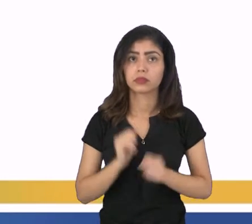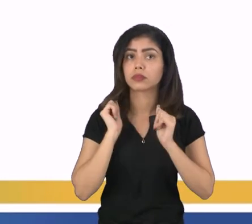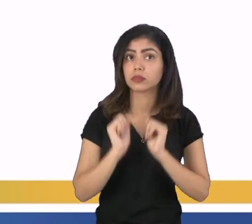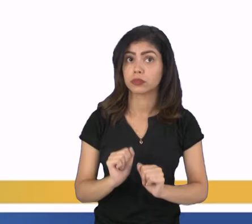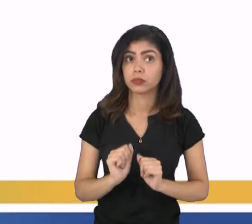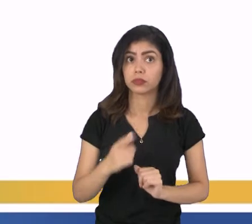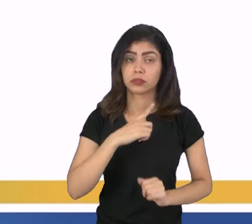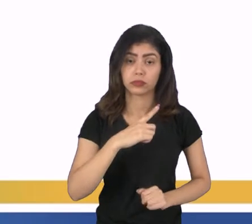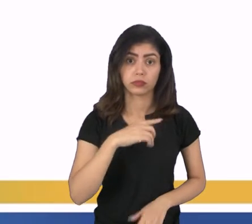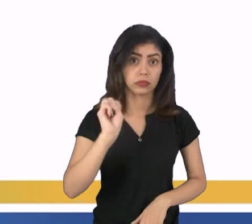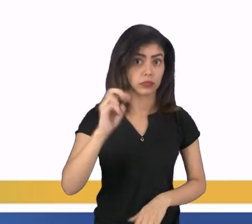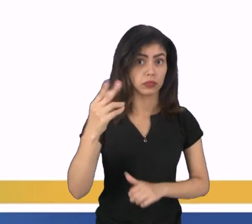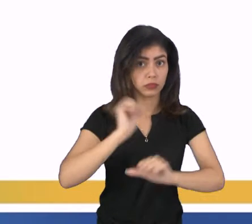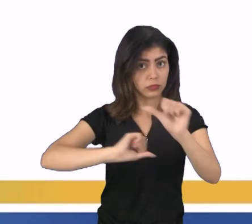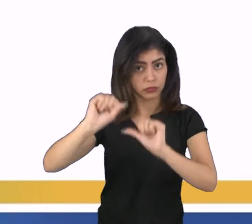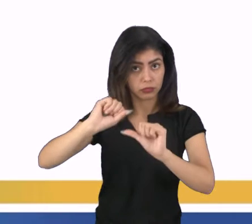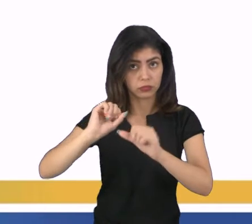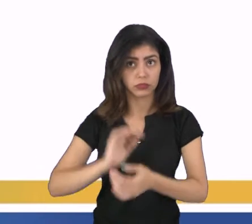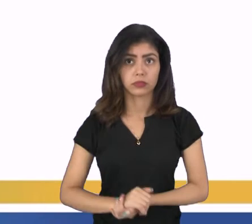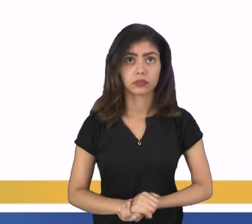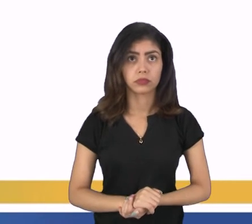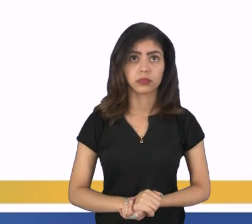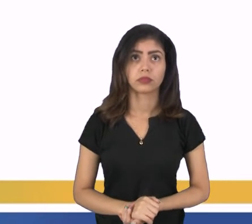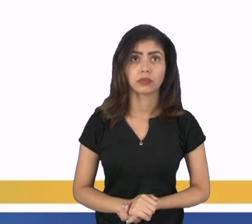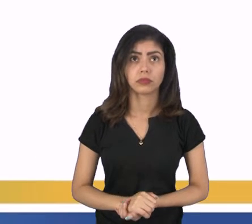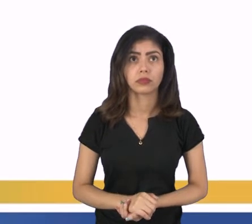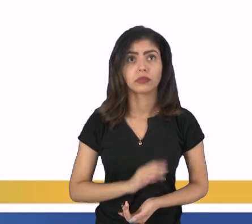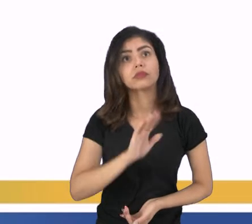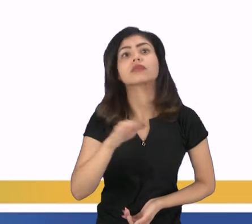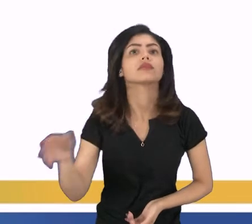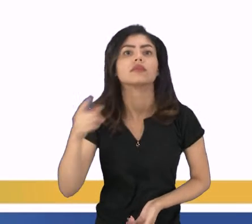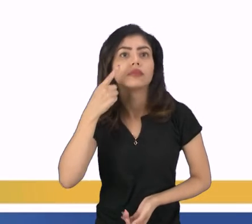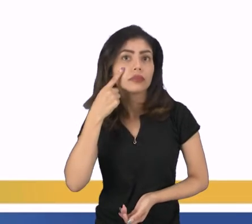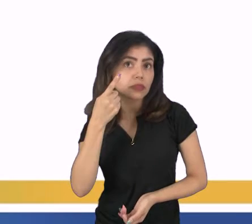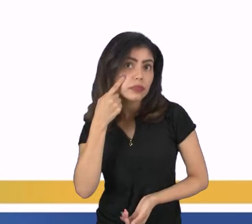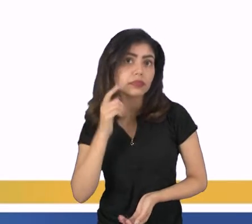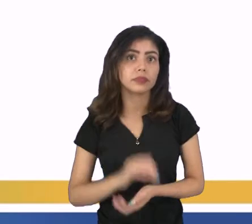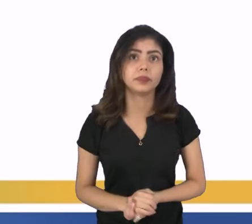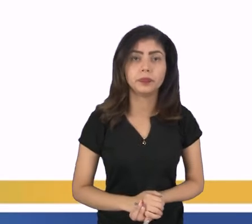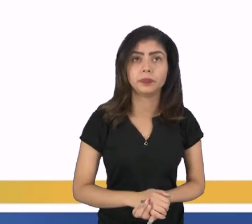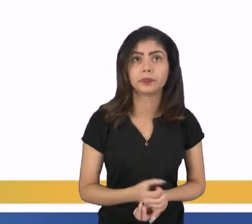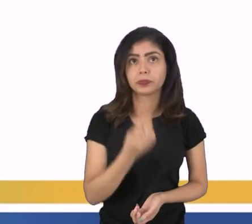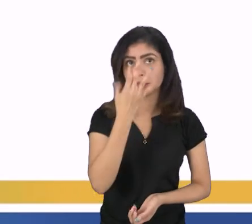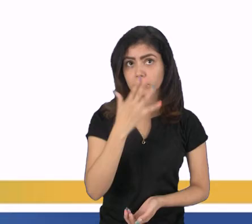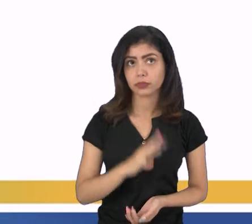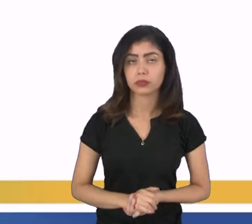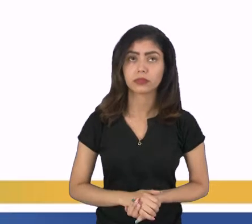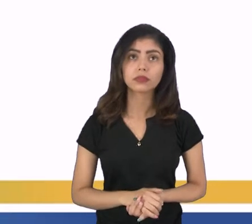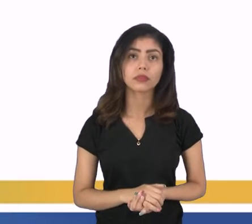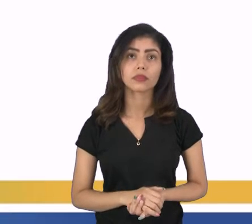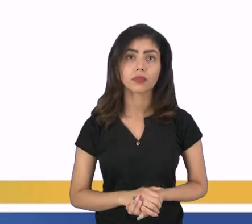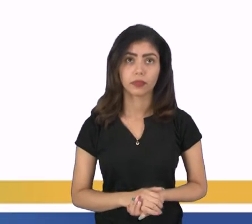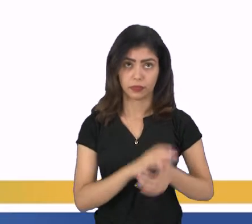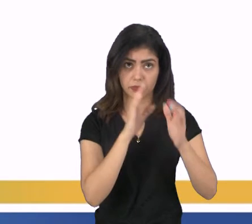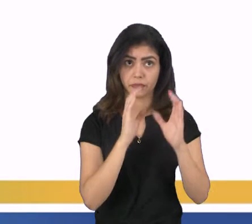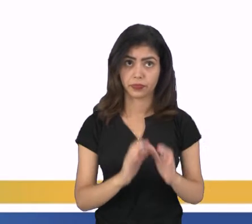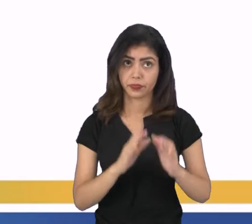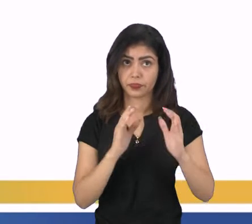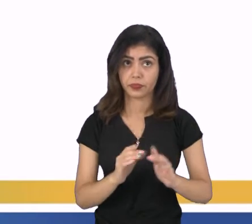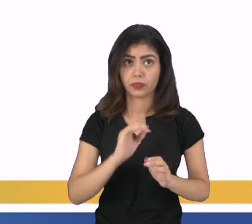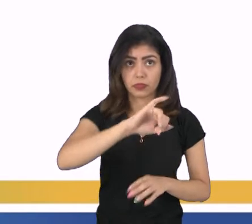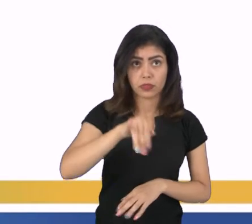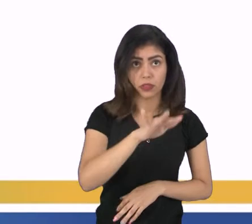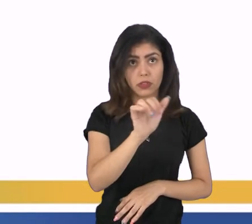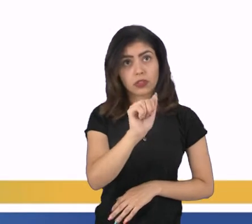que permanecem e áreas que se transformam. Então, quando a gente pega uma fotografia dessa, do bairro João